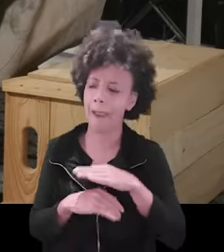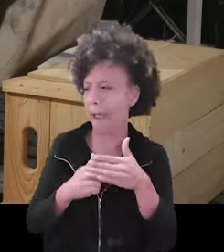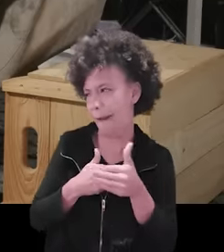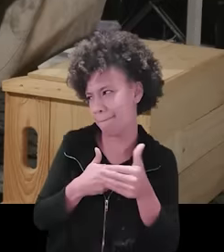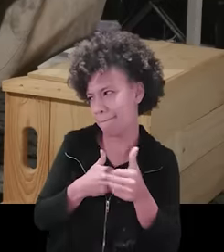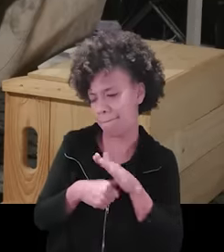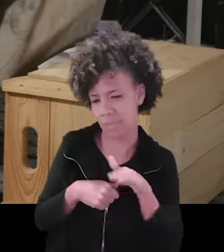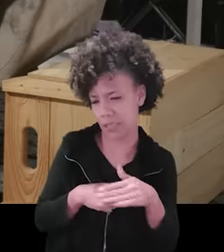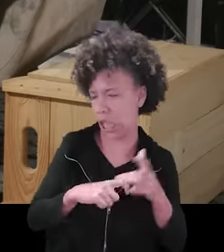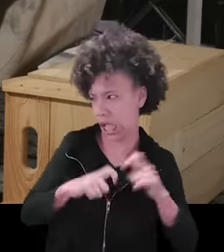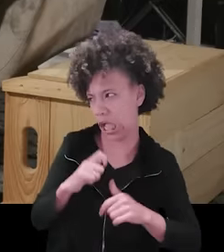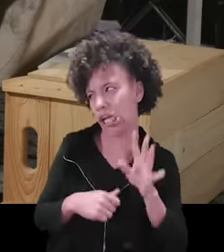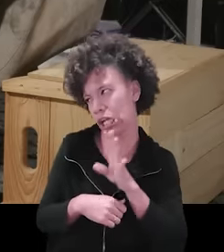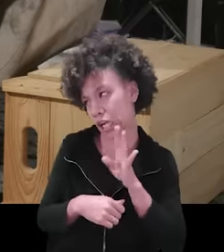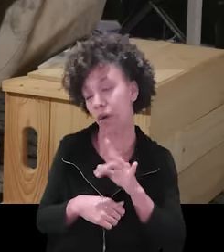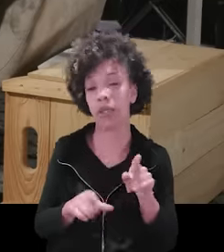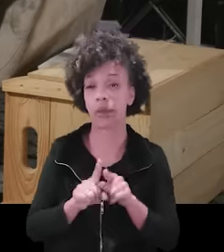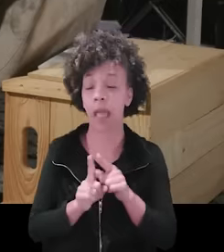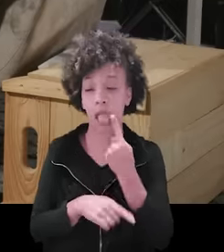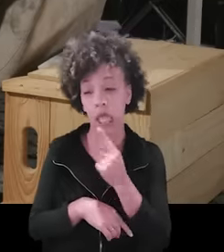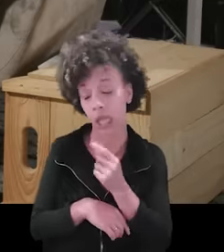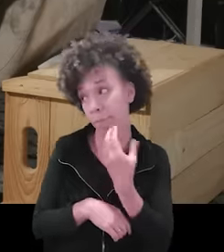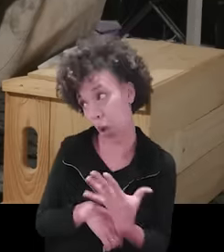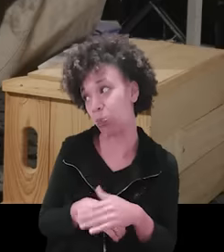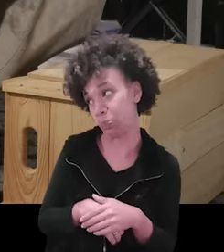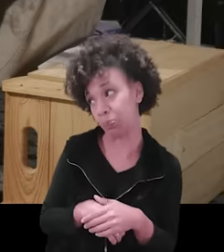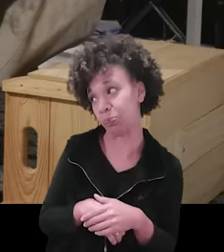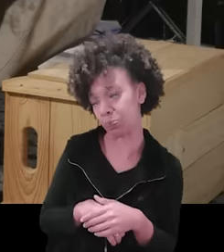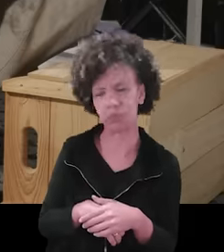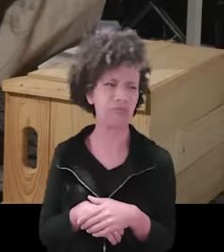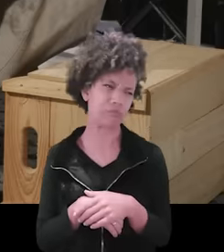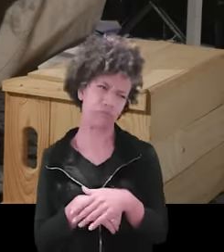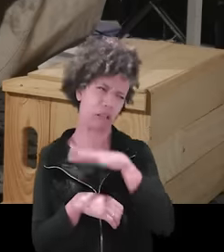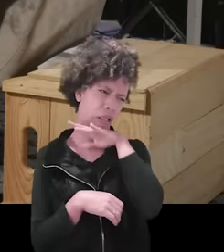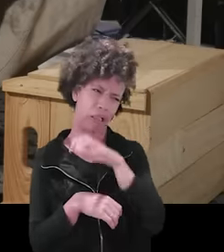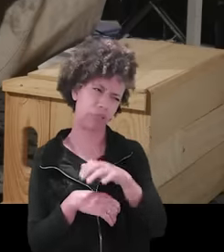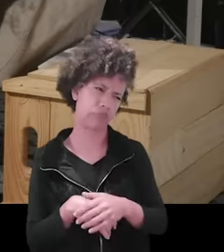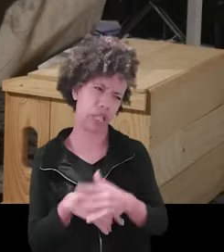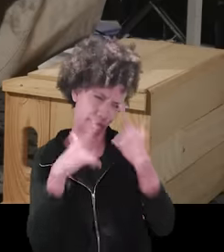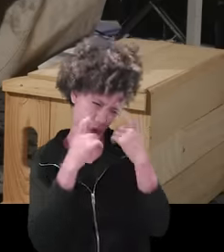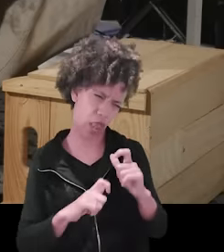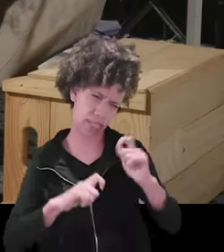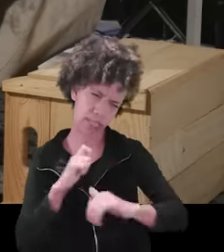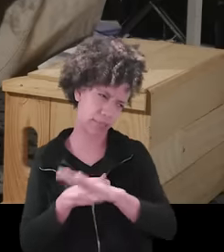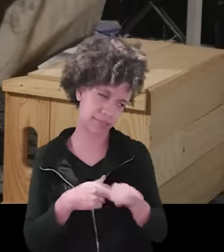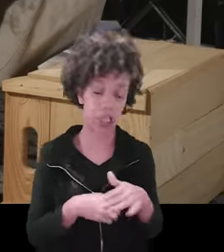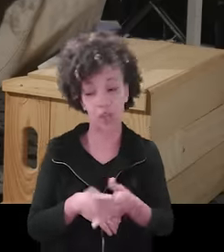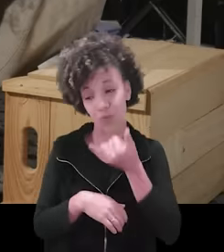tem que ser simpática e ter bons pirulitos que coisa horrorosa